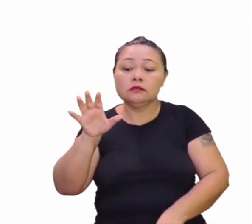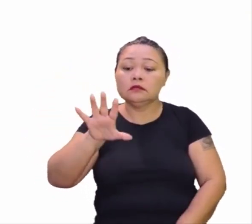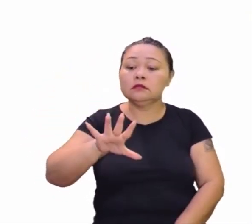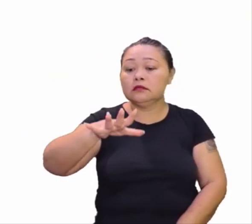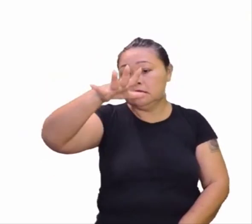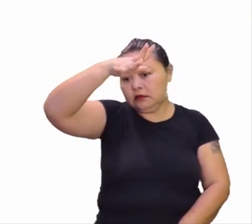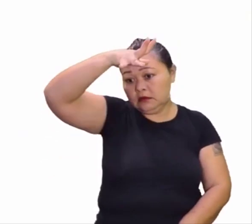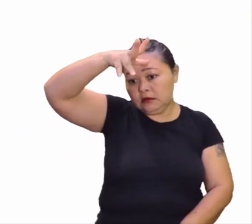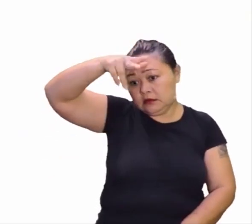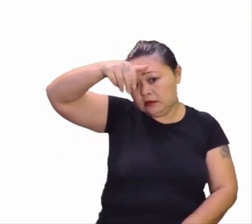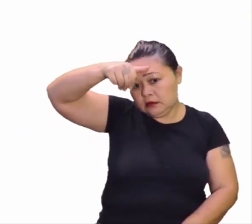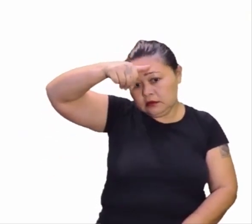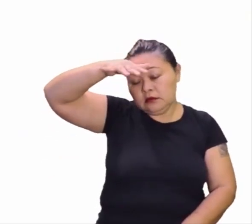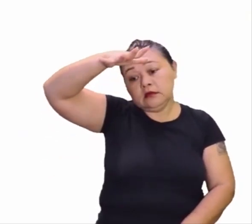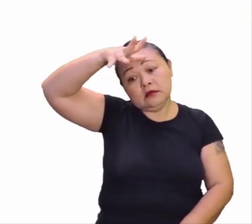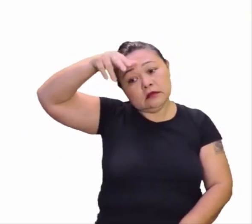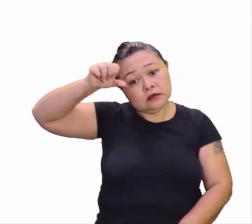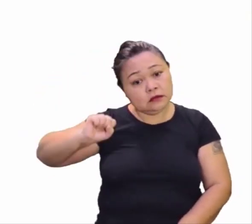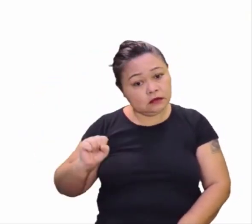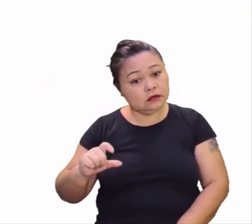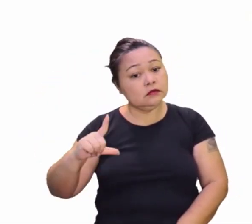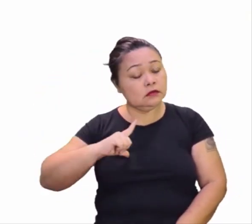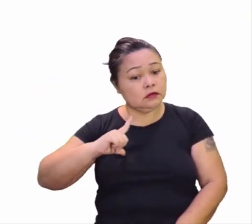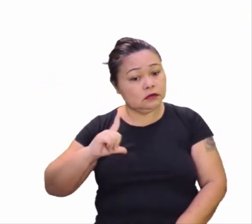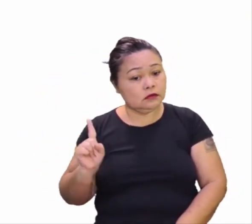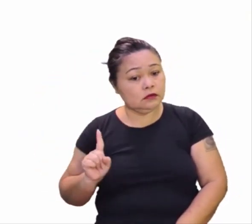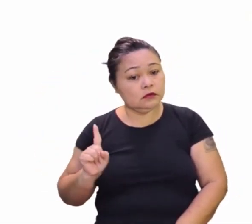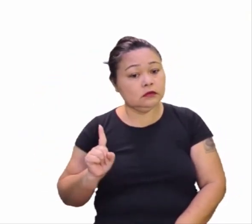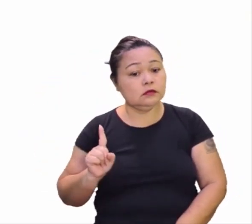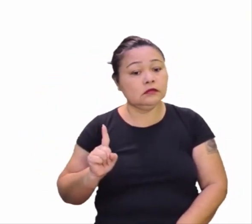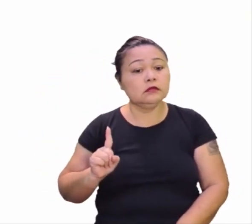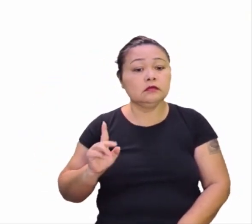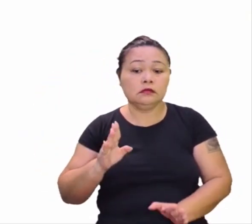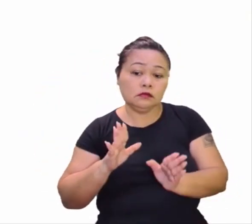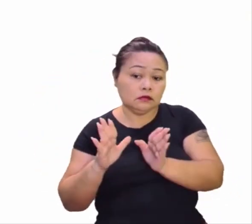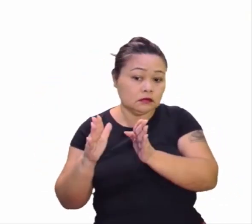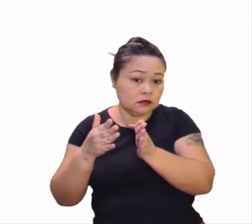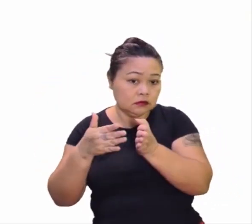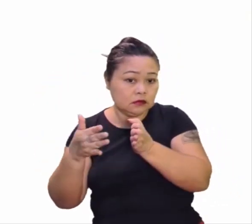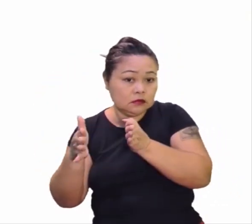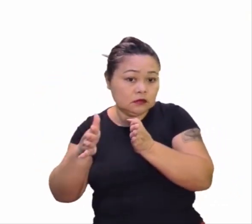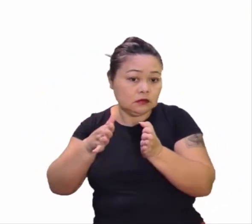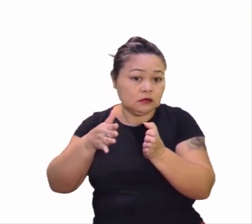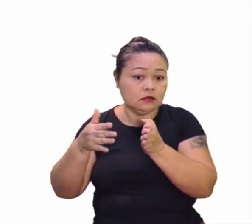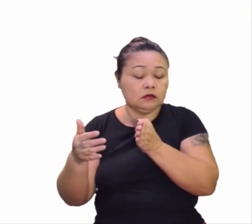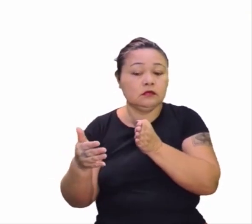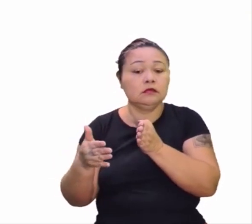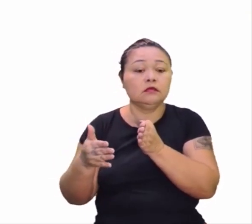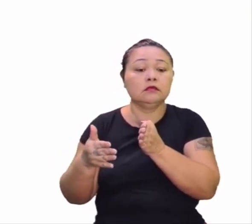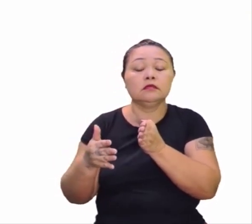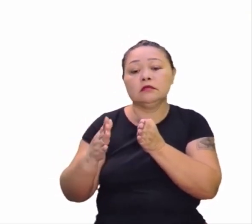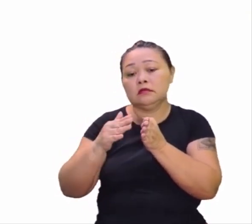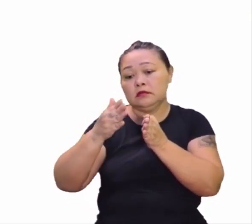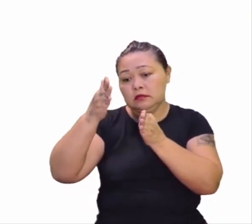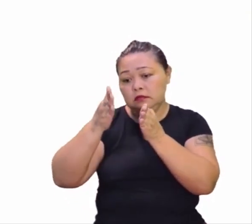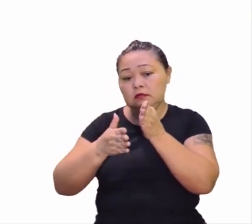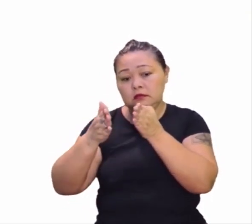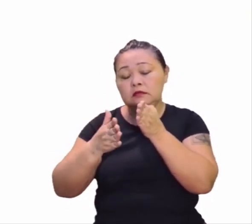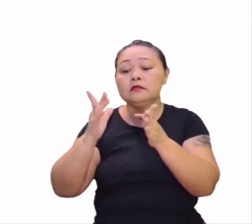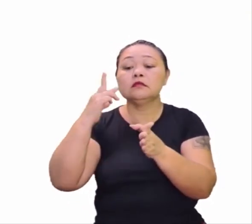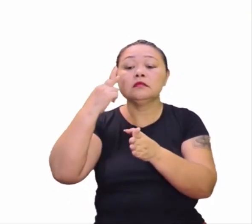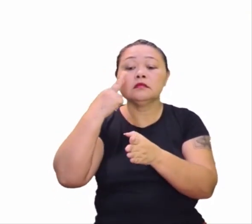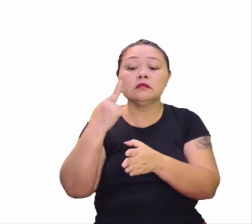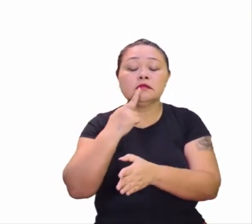Mato Grosso, e Mato Grosso do Sul está localizado. Essa região, em relação a Greenwich, onde Rondônia